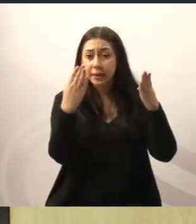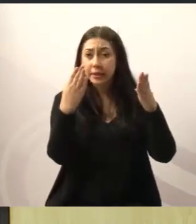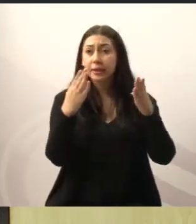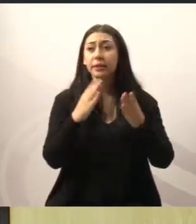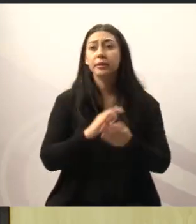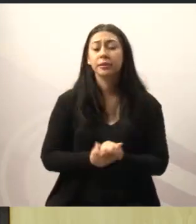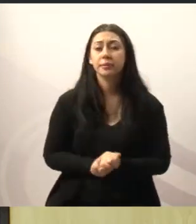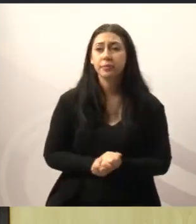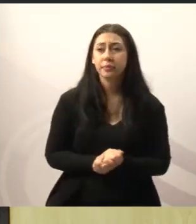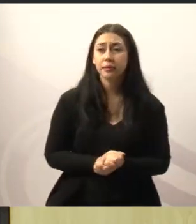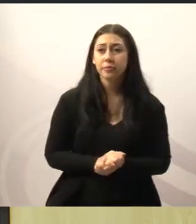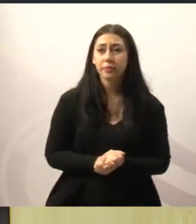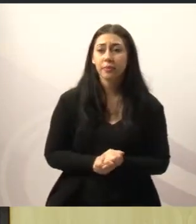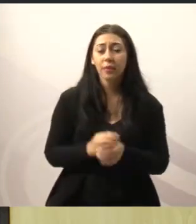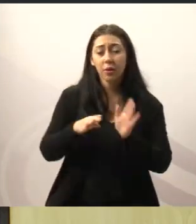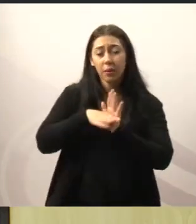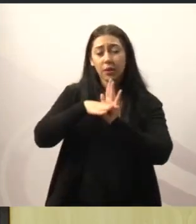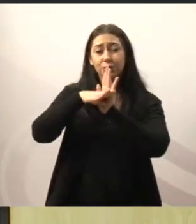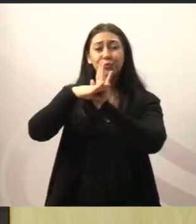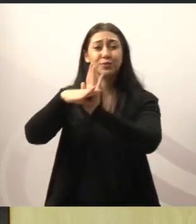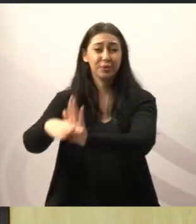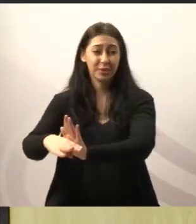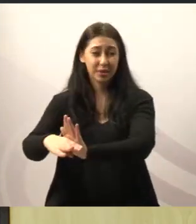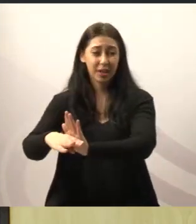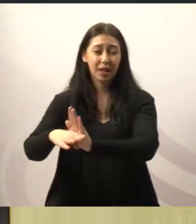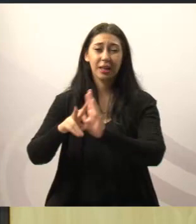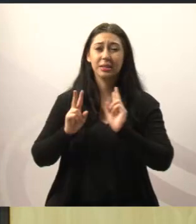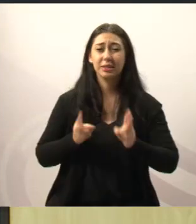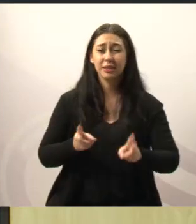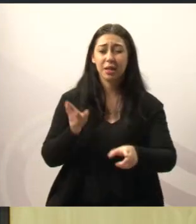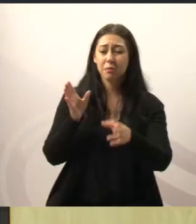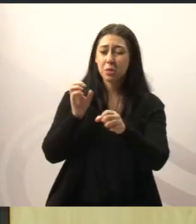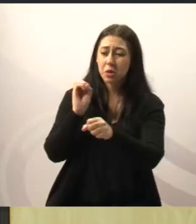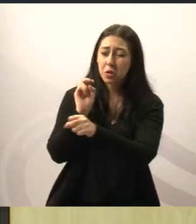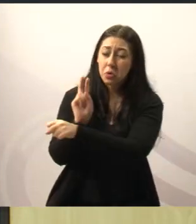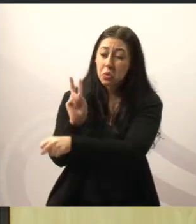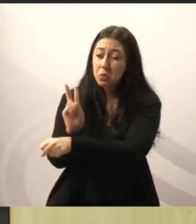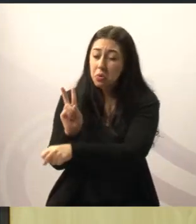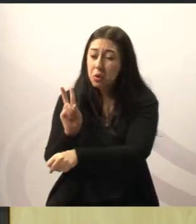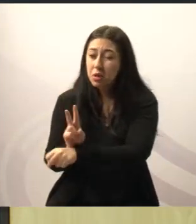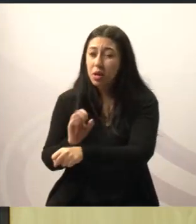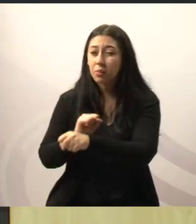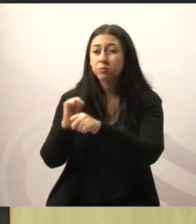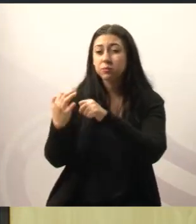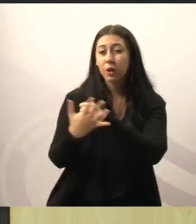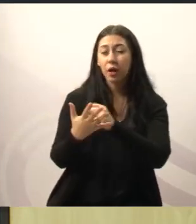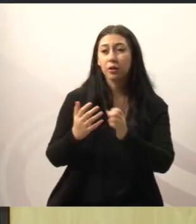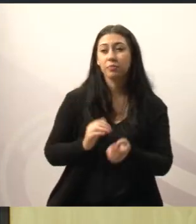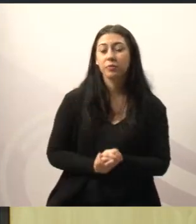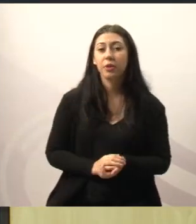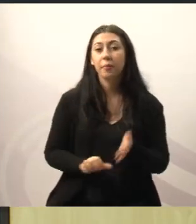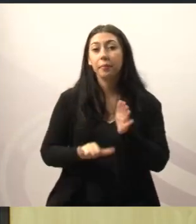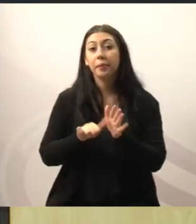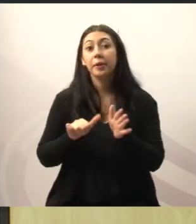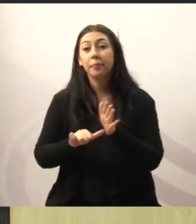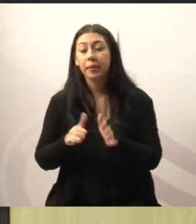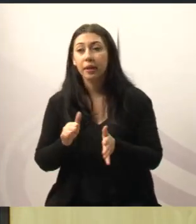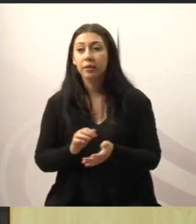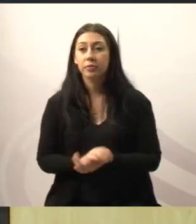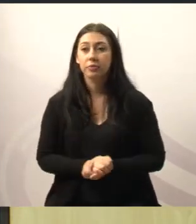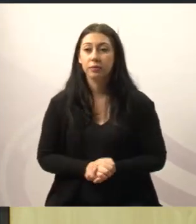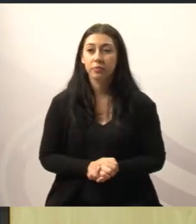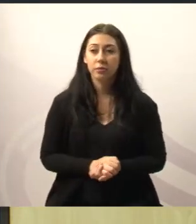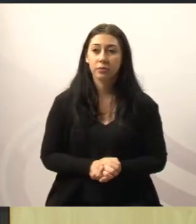a necessidade de se atender às medidas de prevenção e proteção contra o Covid-19. Primeiro, agenda de forma